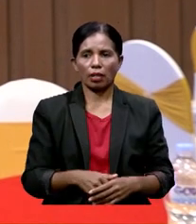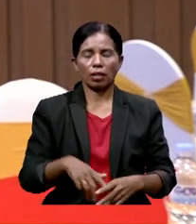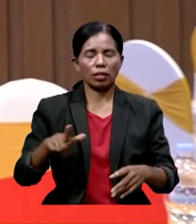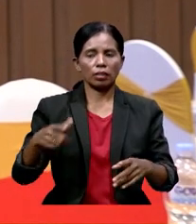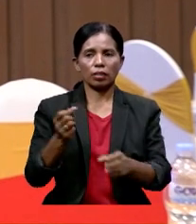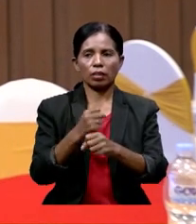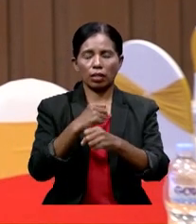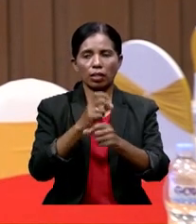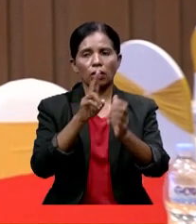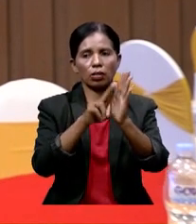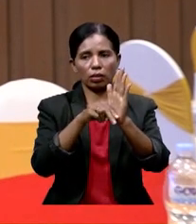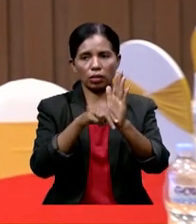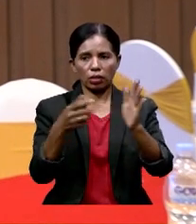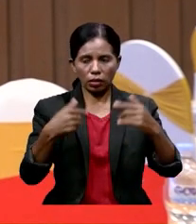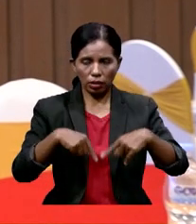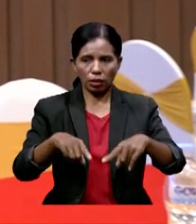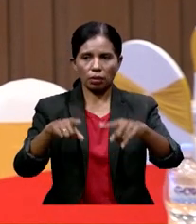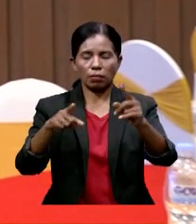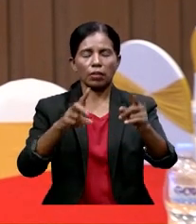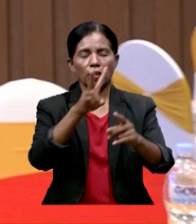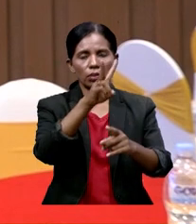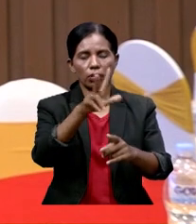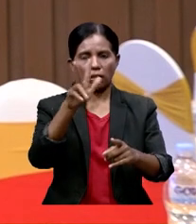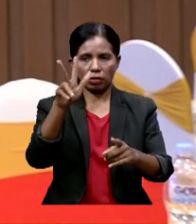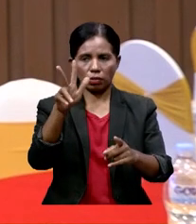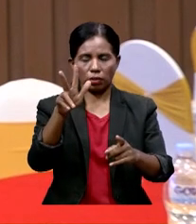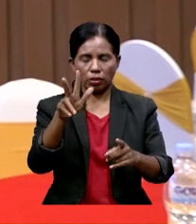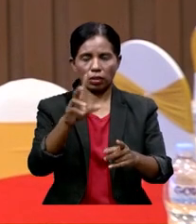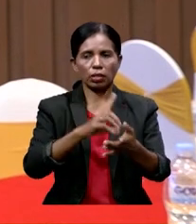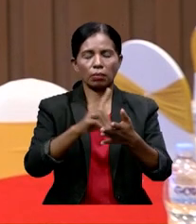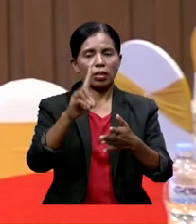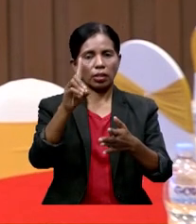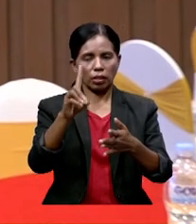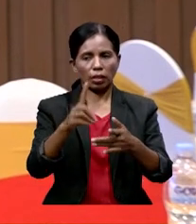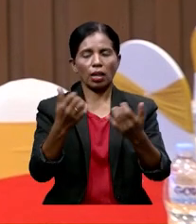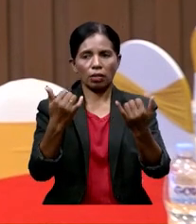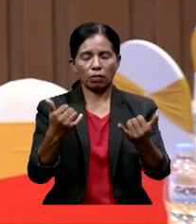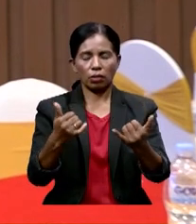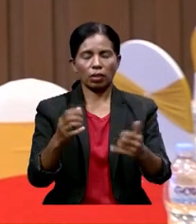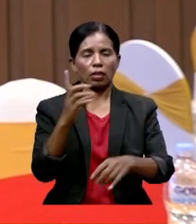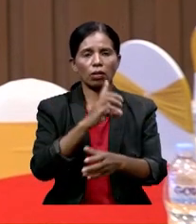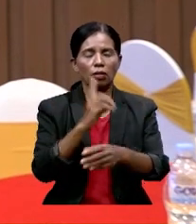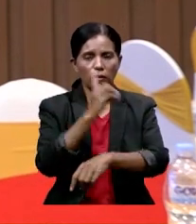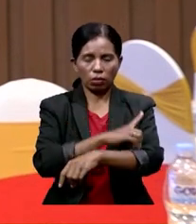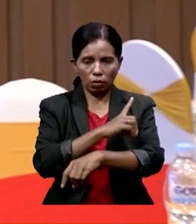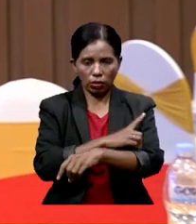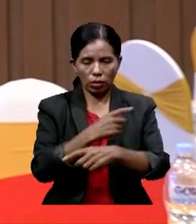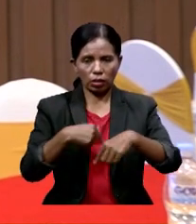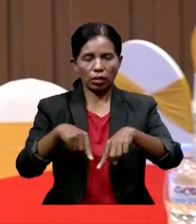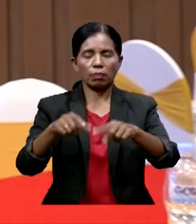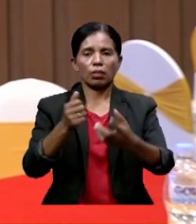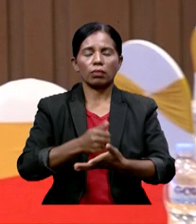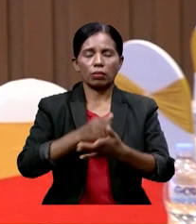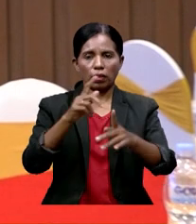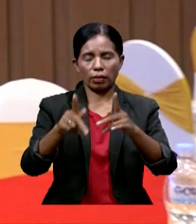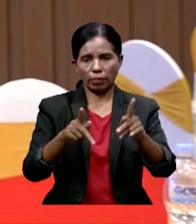ralo horário, mas se tumba da rua, da tolo, durante a semana, mas agora fixo. Mas bem, ita